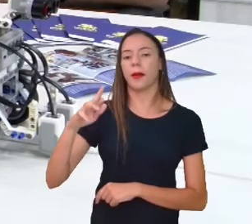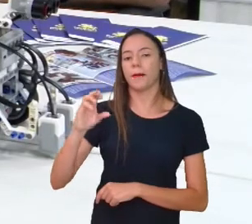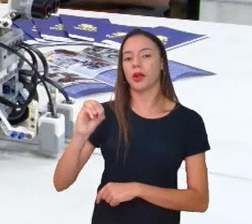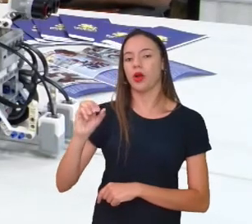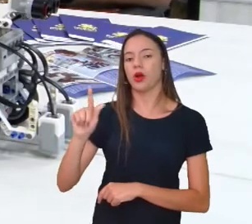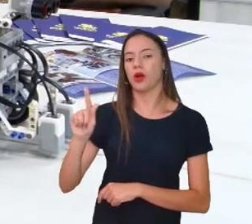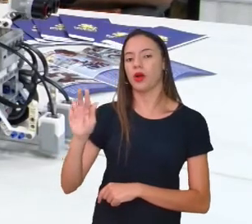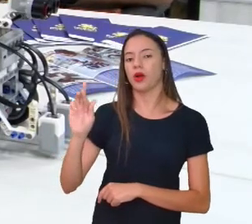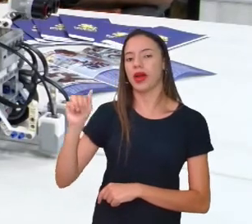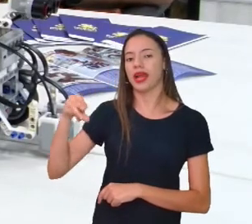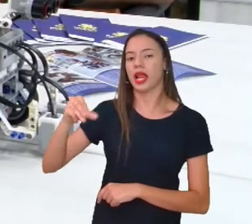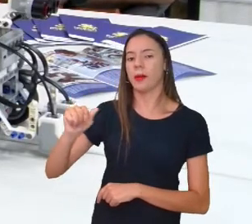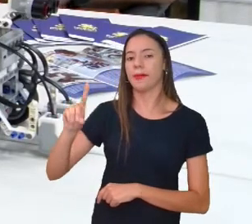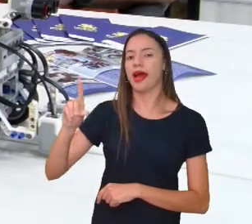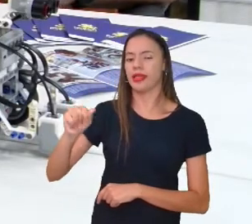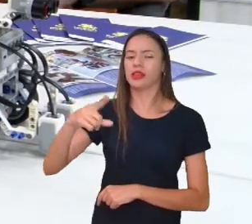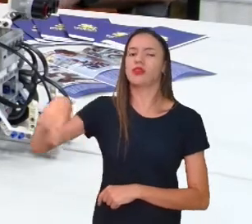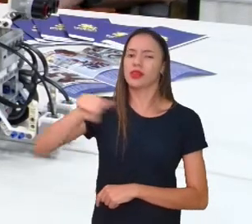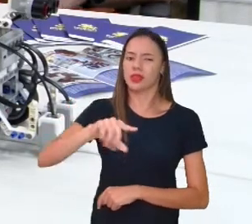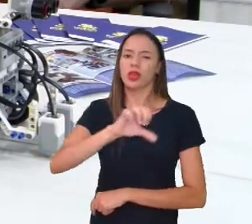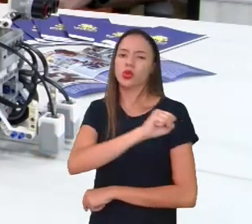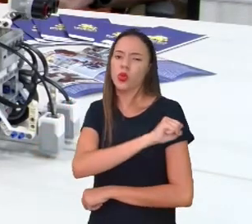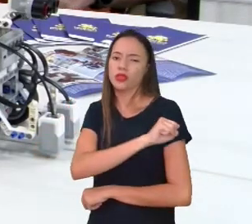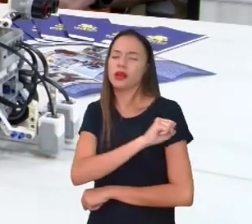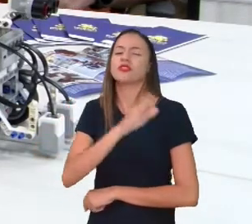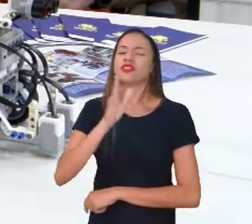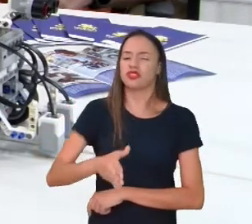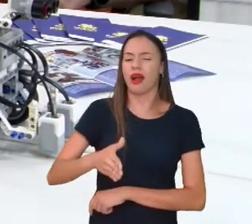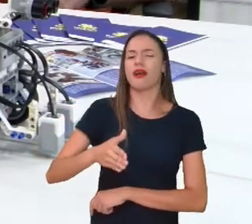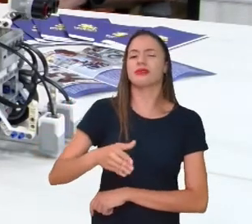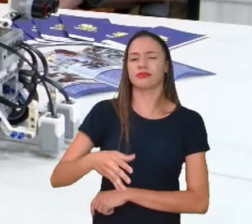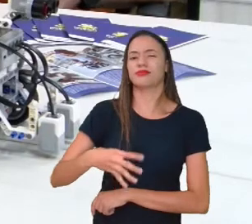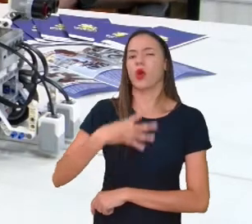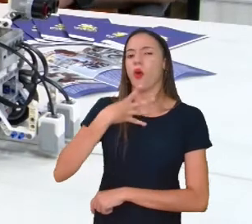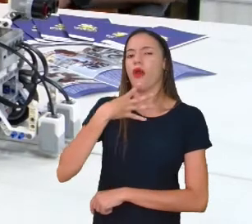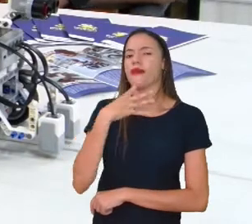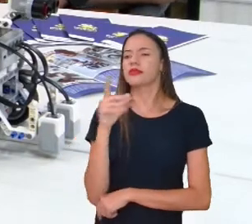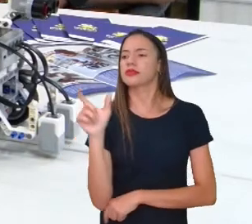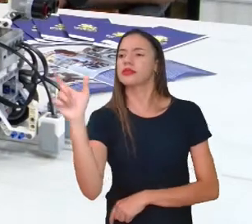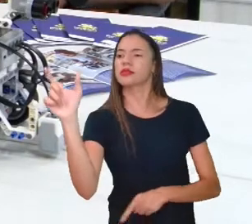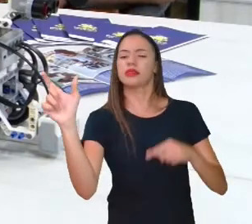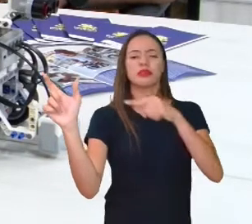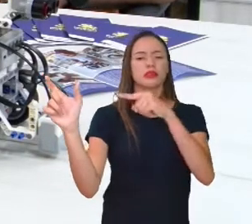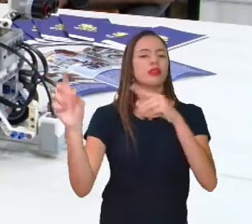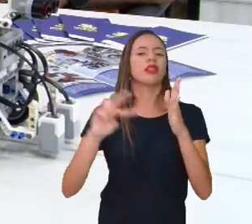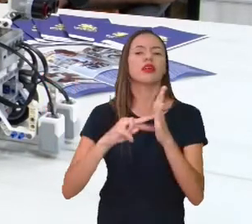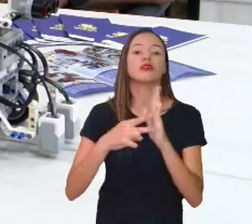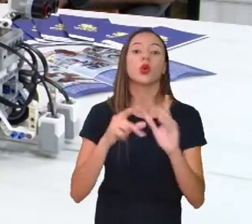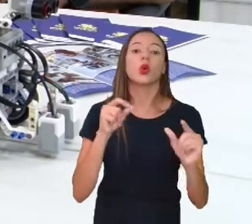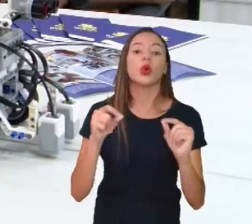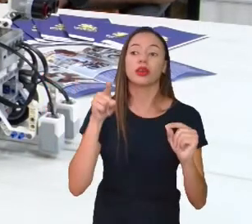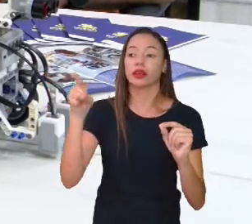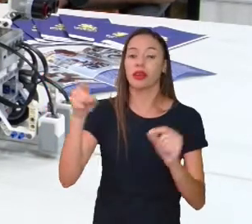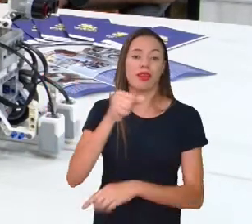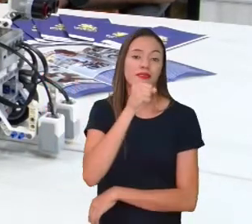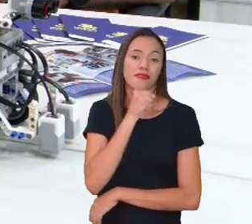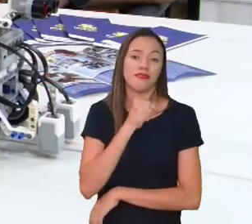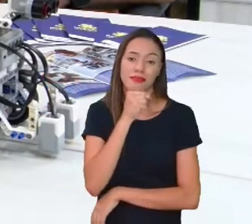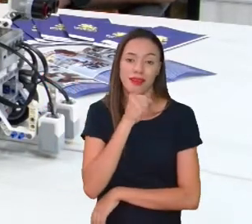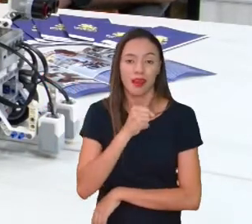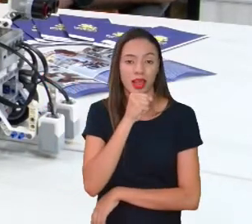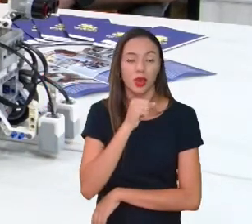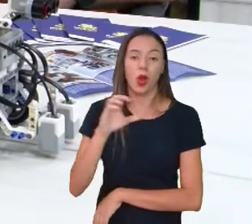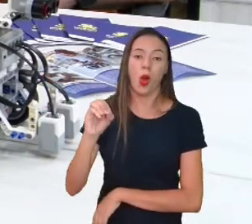certeza você, oitavo, nono ano, já ouviu essa expressão. Que é o que é obsolescência? É tornar obsoleto. Não